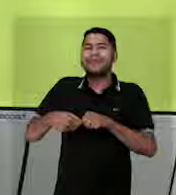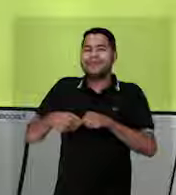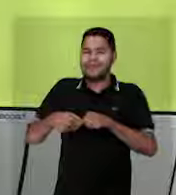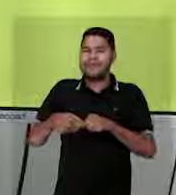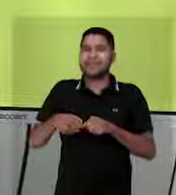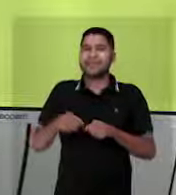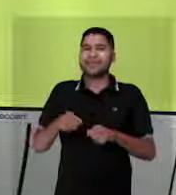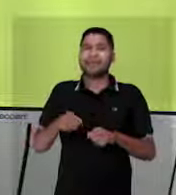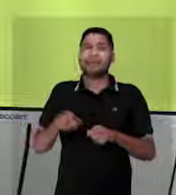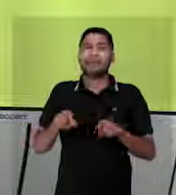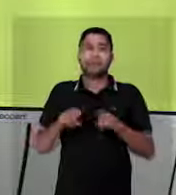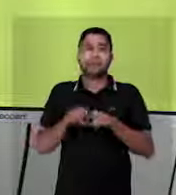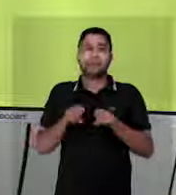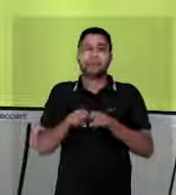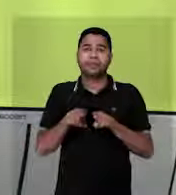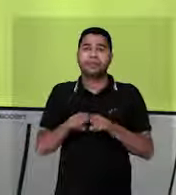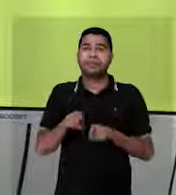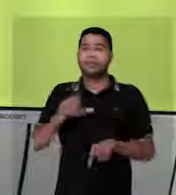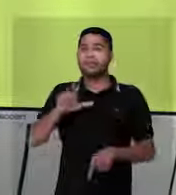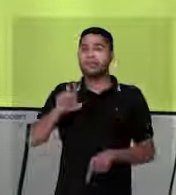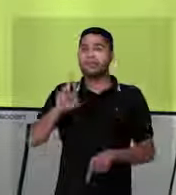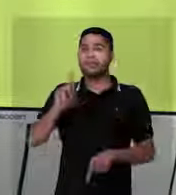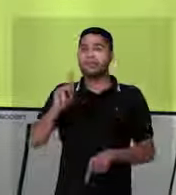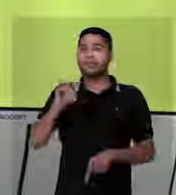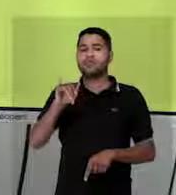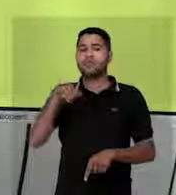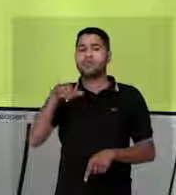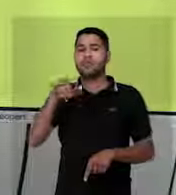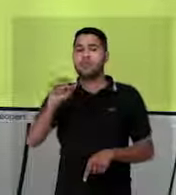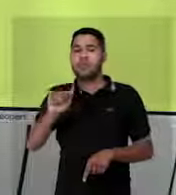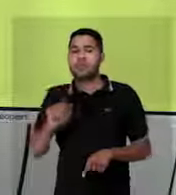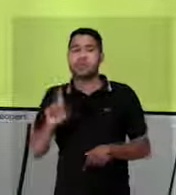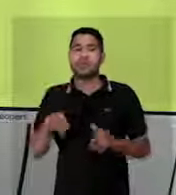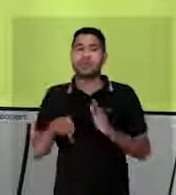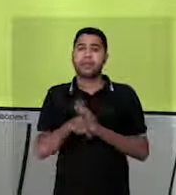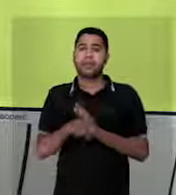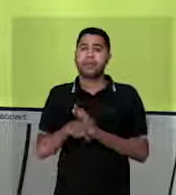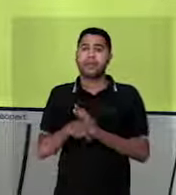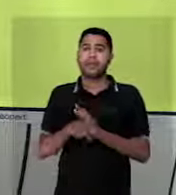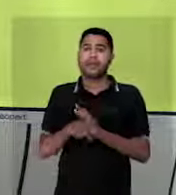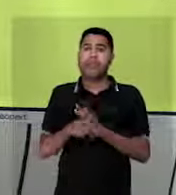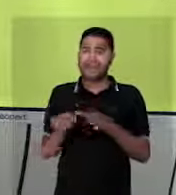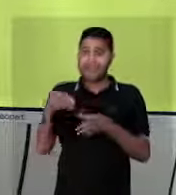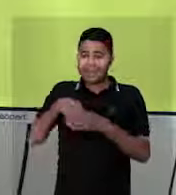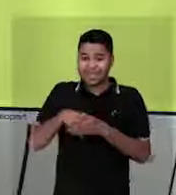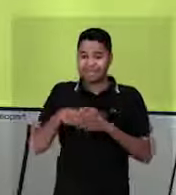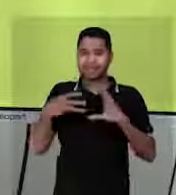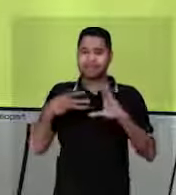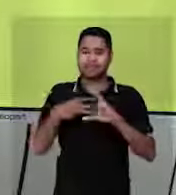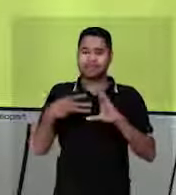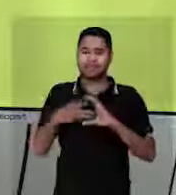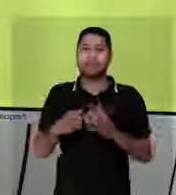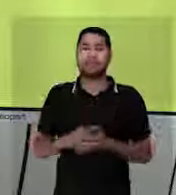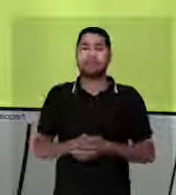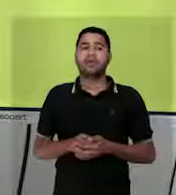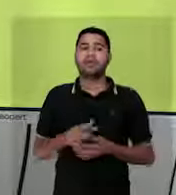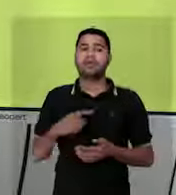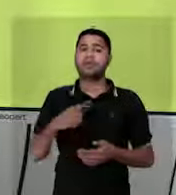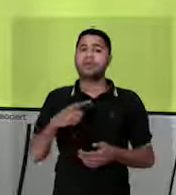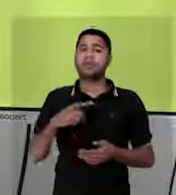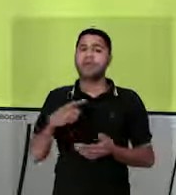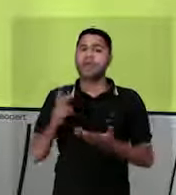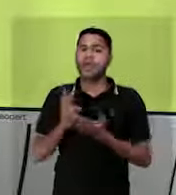ectoparasitos, ou a leishmania, que é um parasito intracelular. Então, nós vamos ter parasitos que